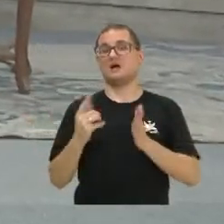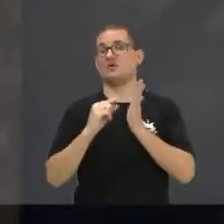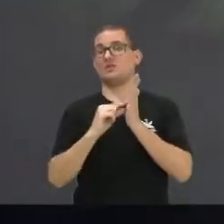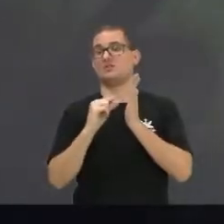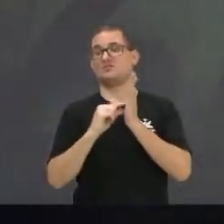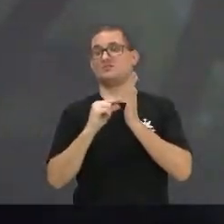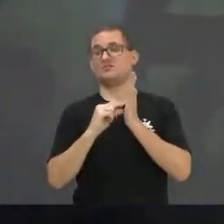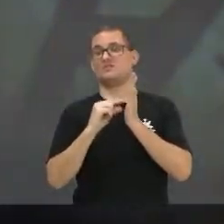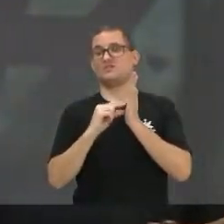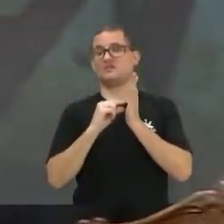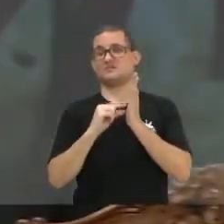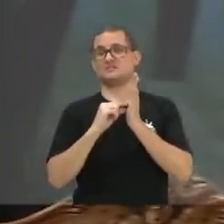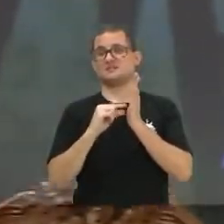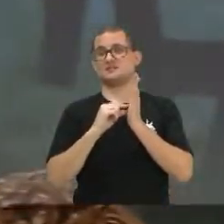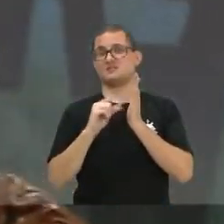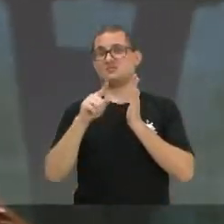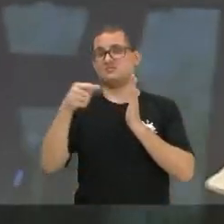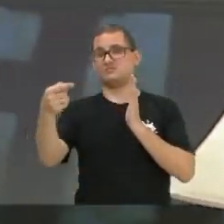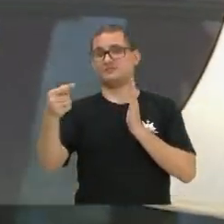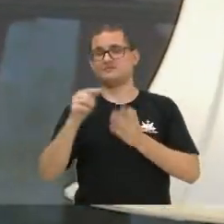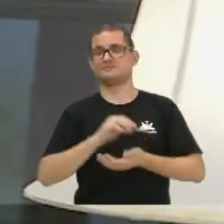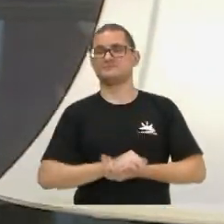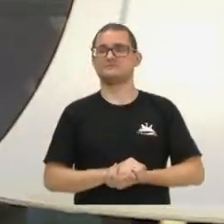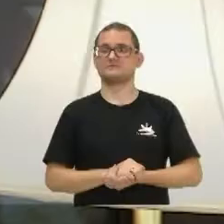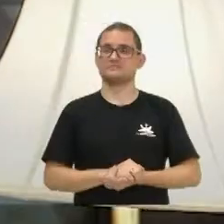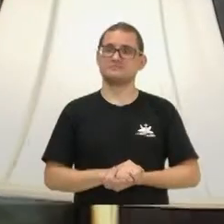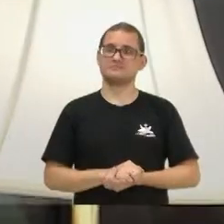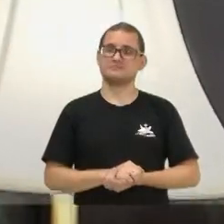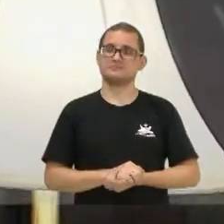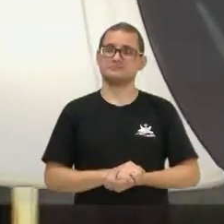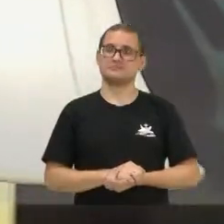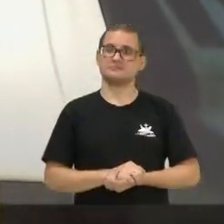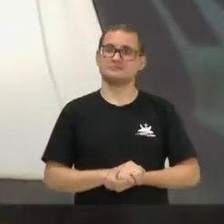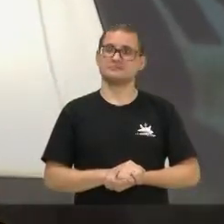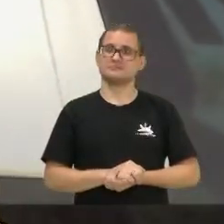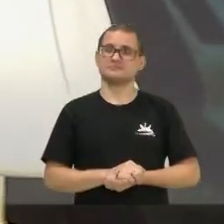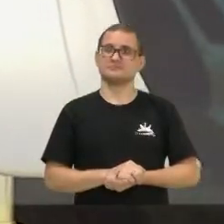seguinte porque o tempo foge por favor